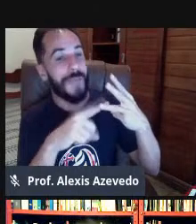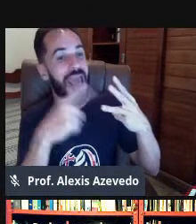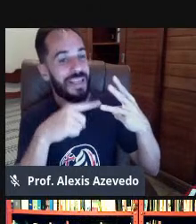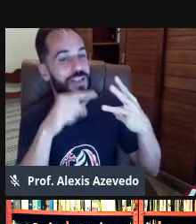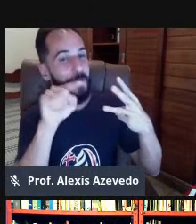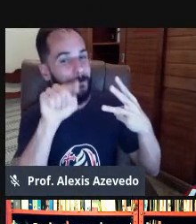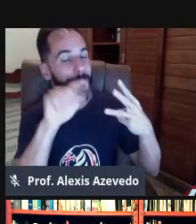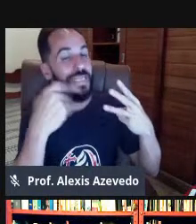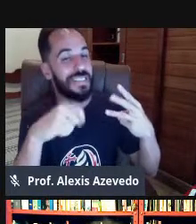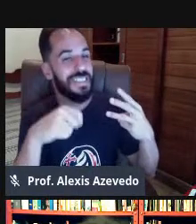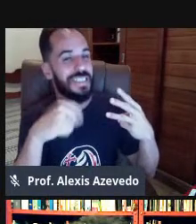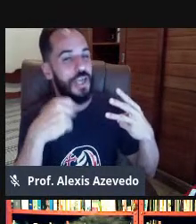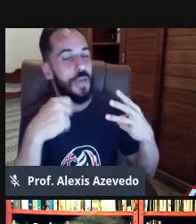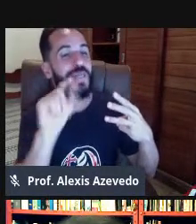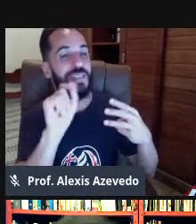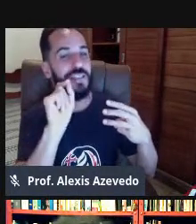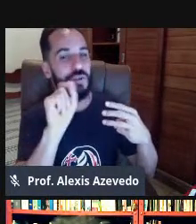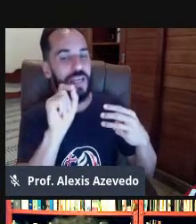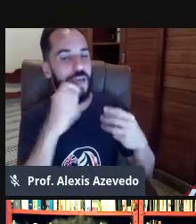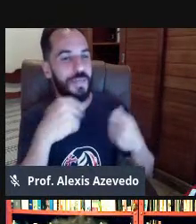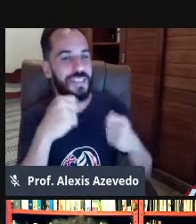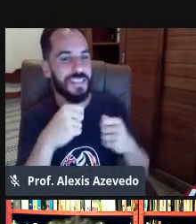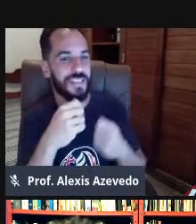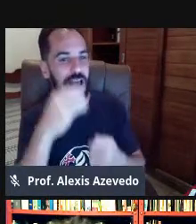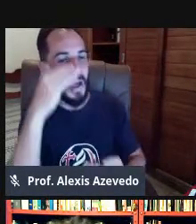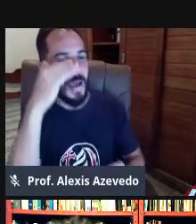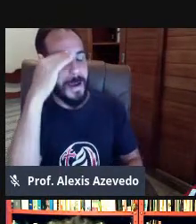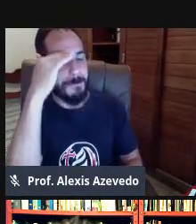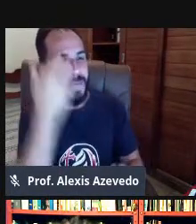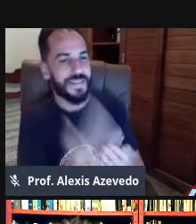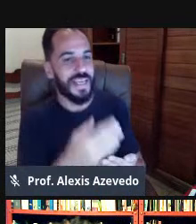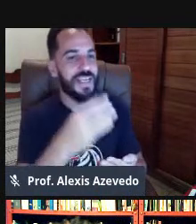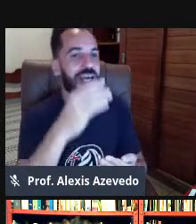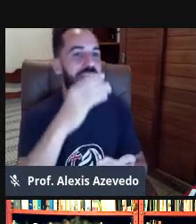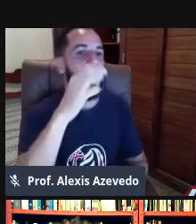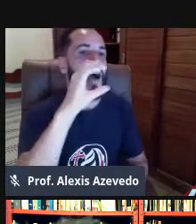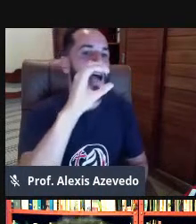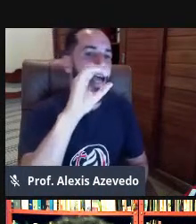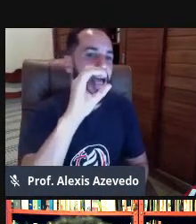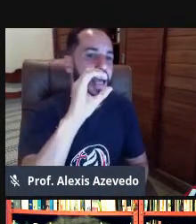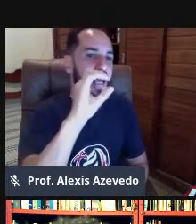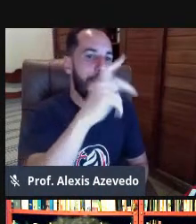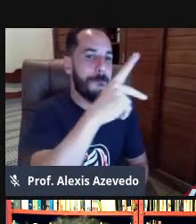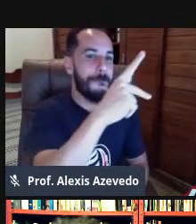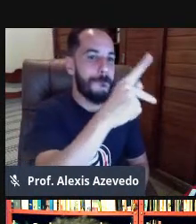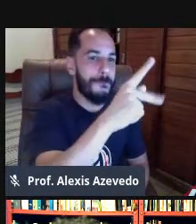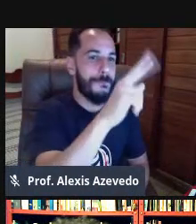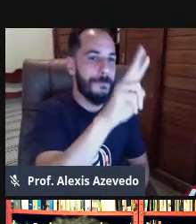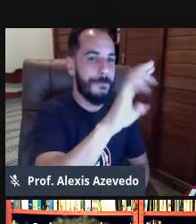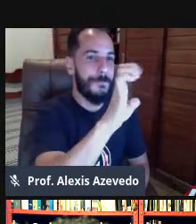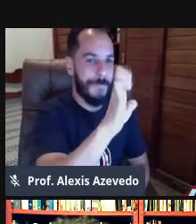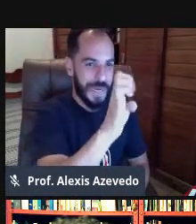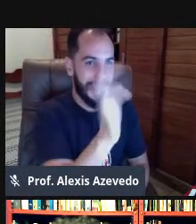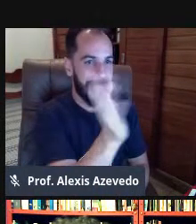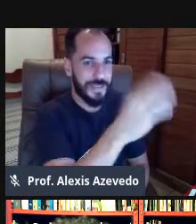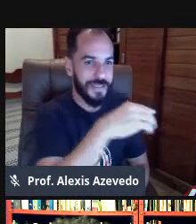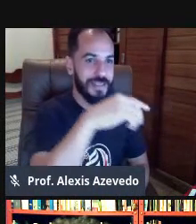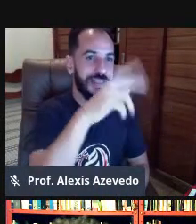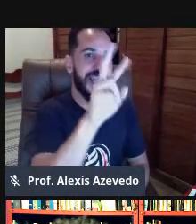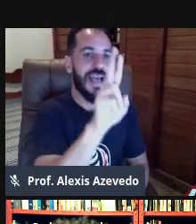ou outras disciplinas optativas, mas que são de introdução, tá? Nesse campo verde aqui, todas que estão